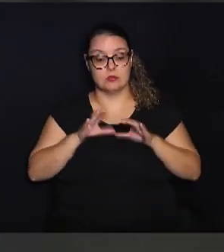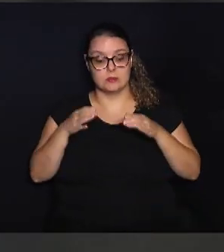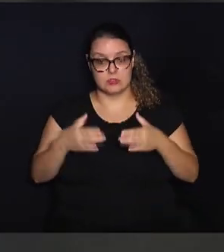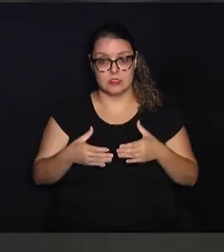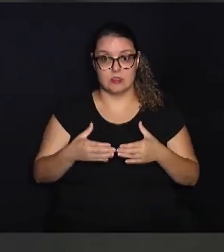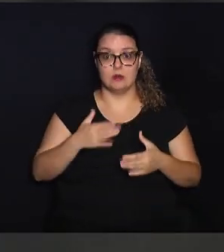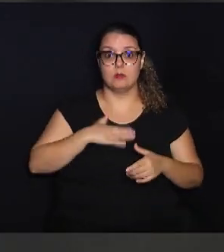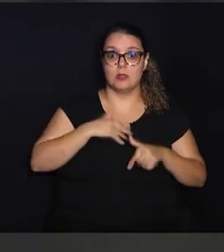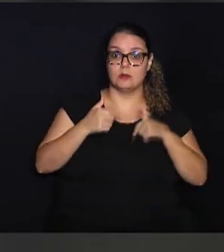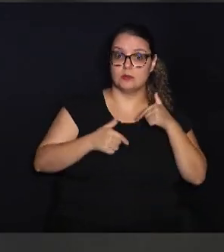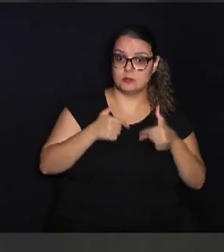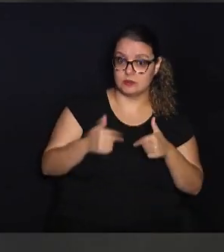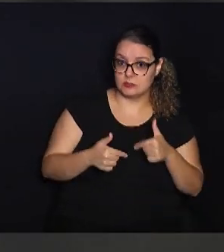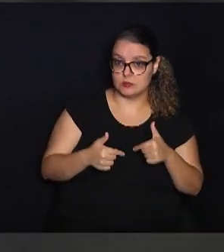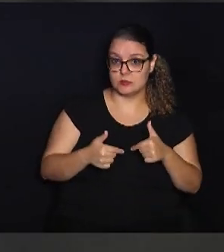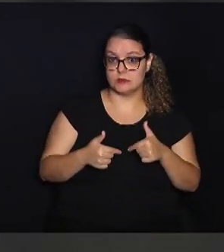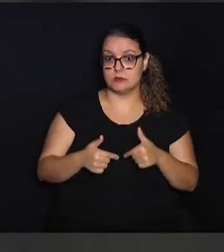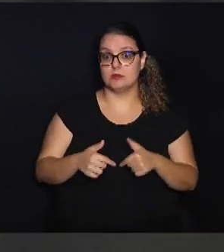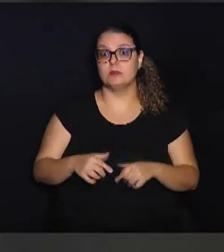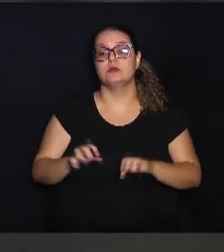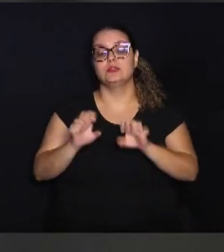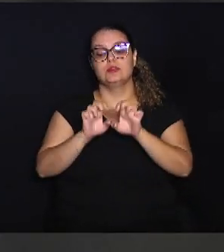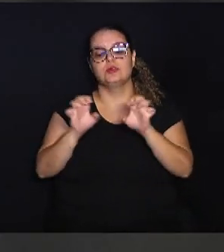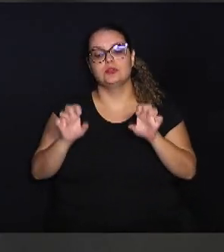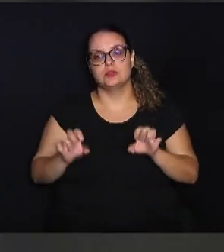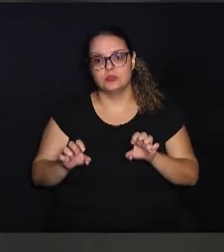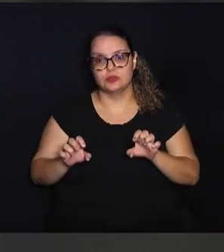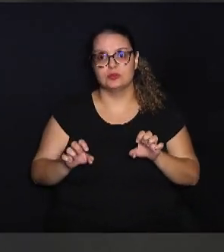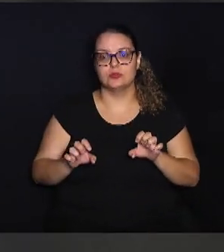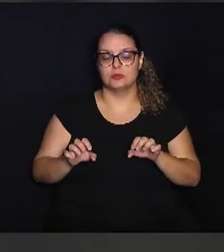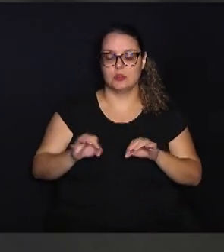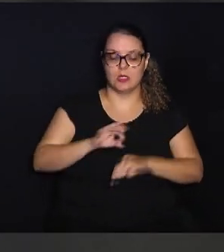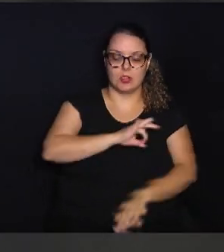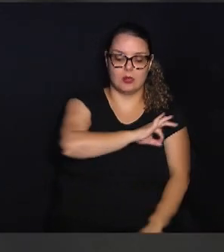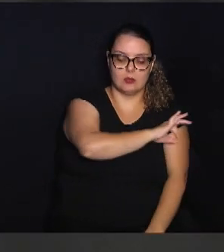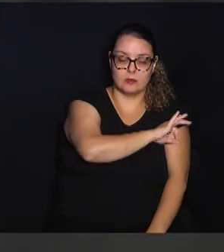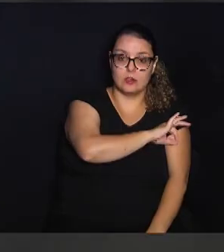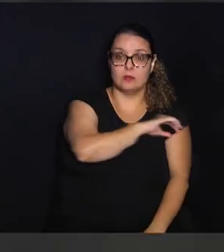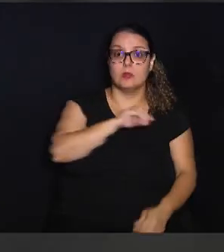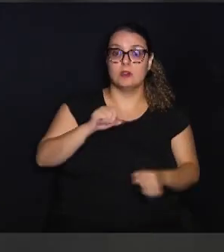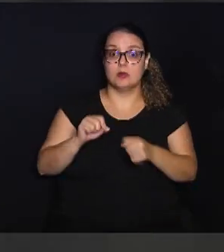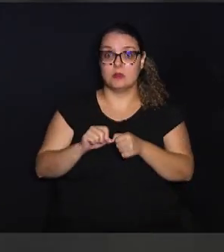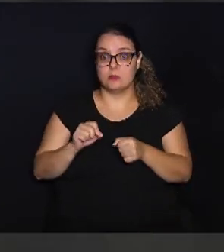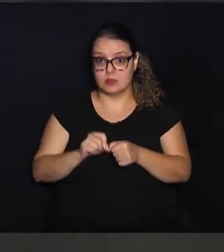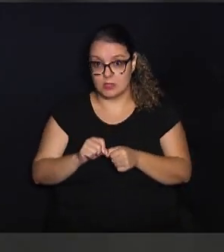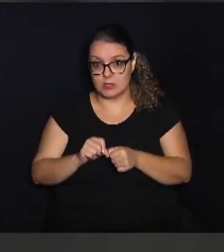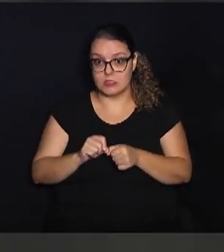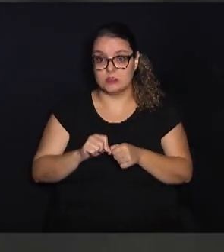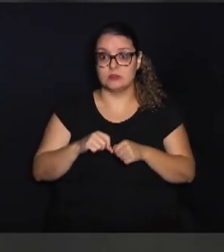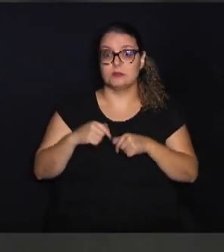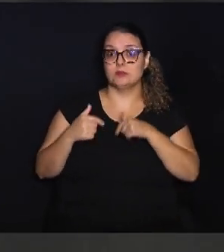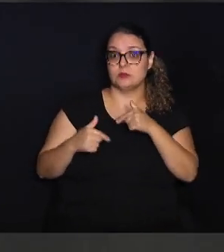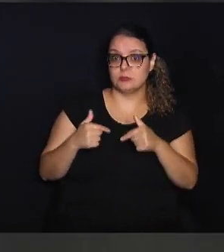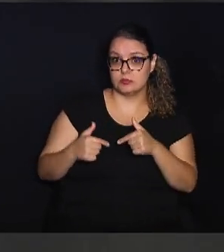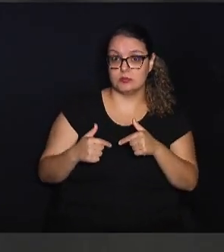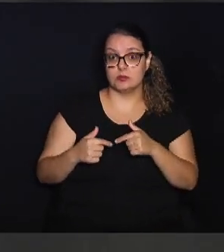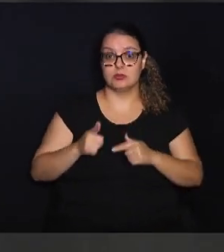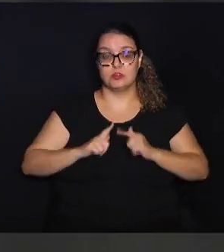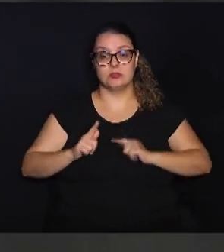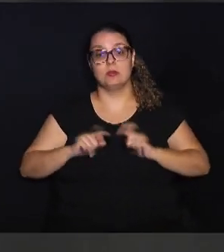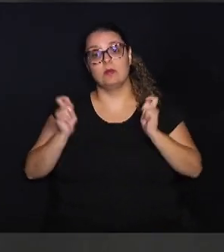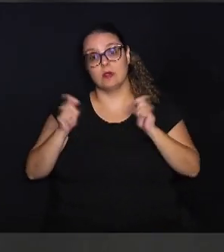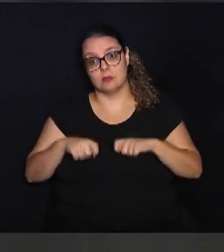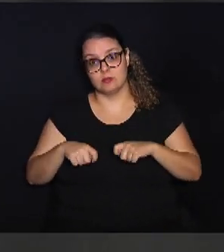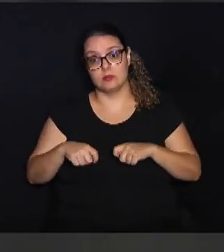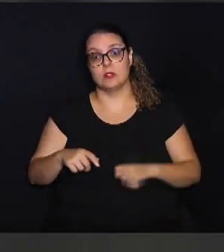meu trabalho foi em cima de estruturar a prefeitura para que ela fosse trabalhar com gestão eficiente e